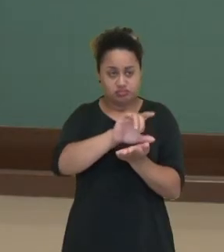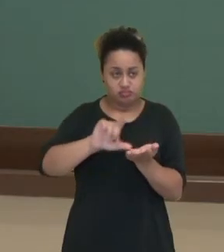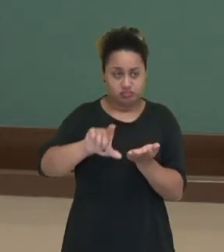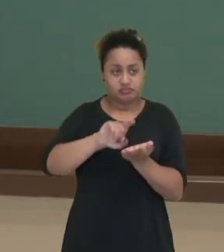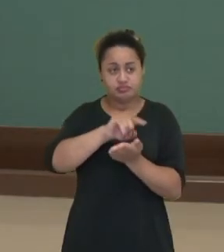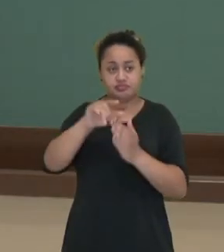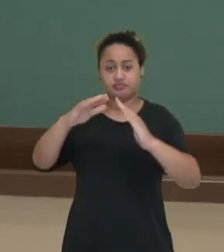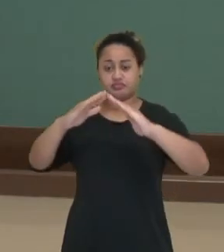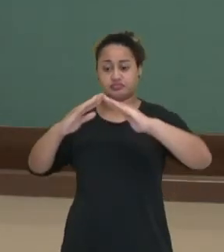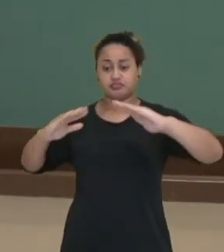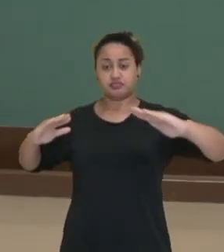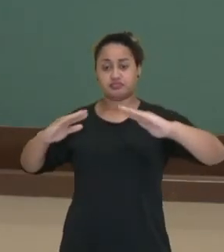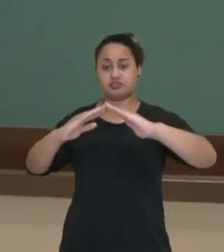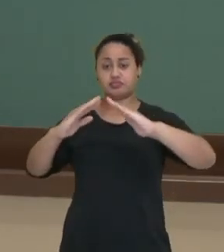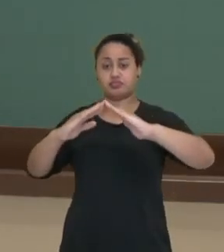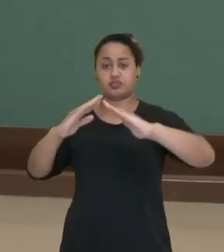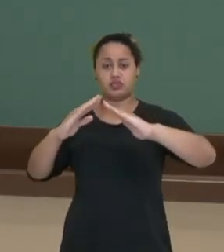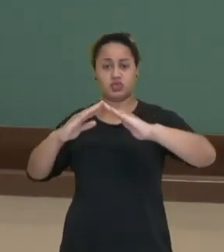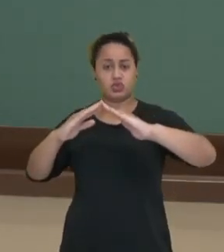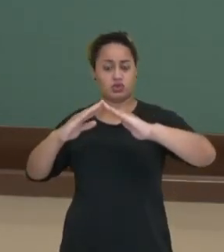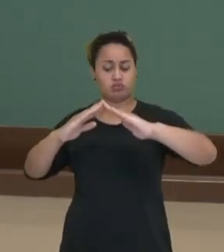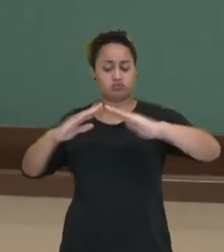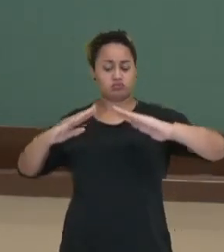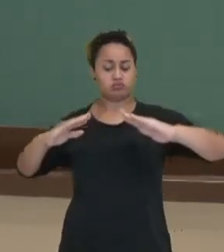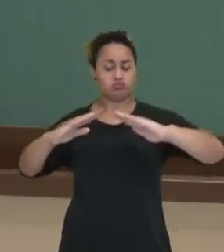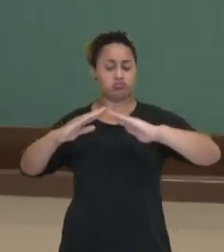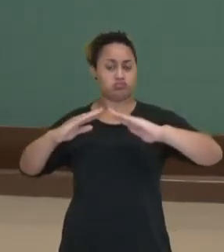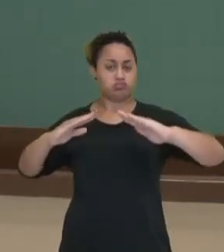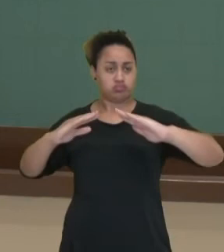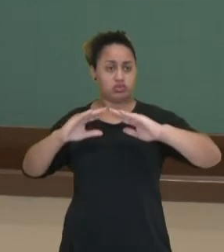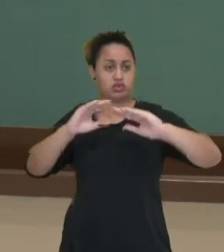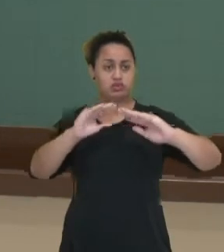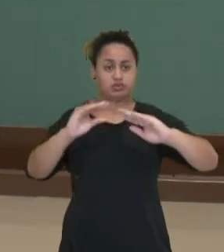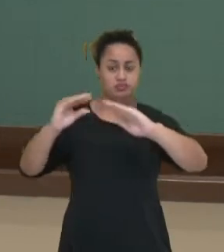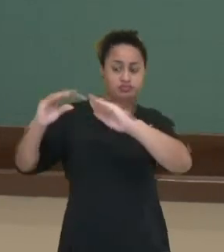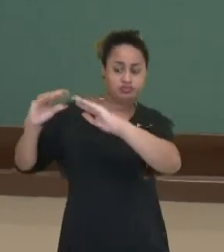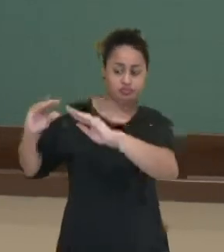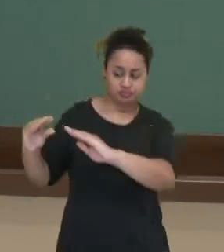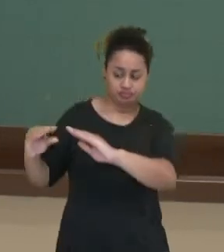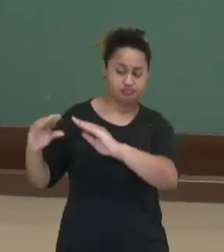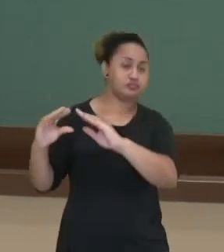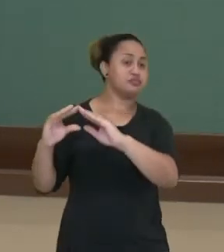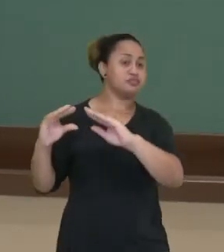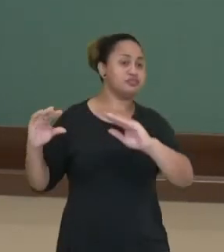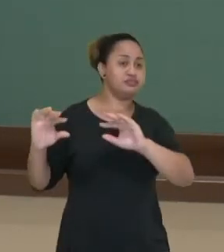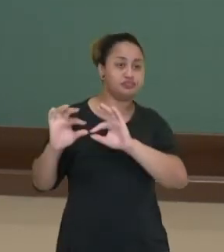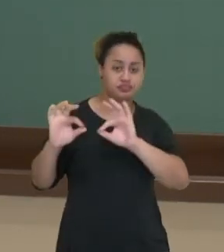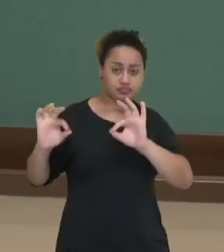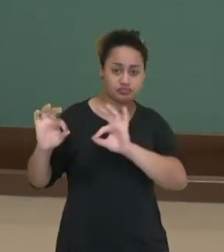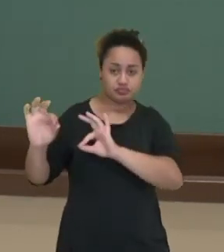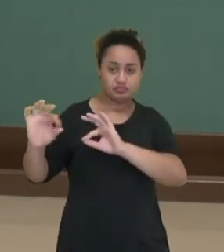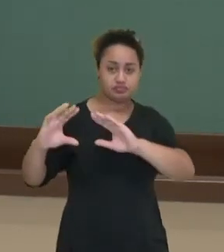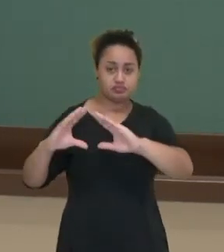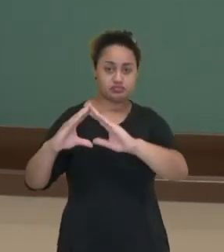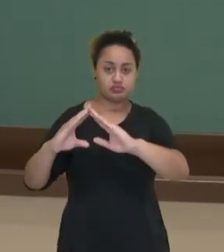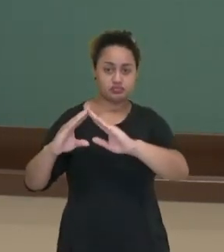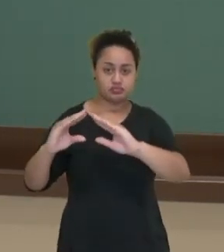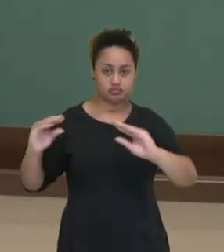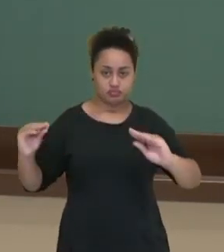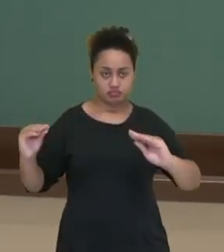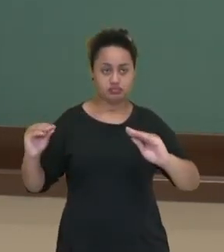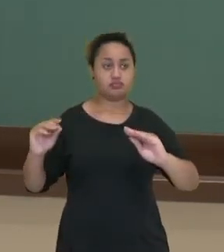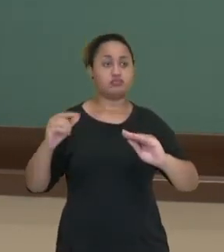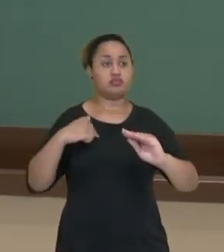e a parte de cima, que seria o telhado, podemos dizer, como se fosse um prisma retangular. Fazendo o